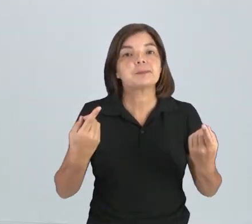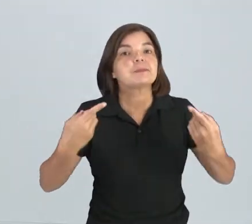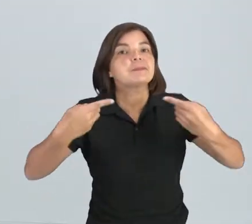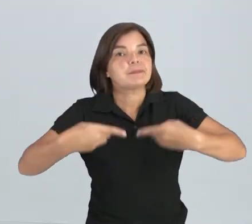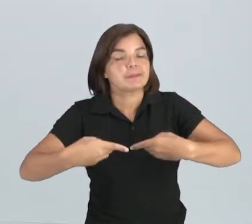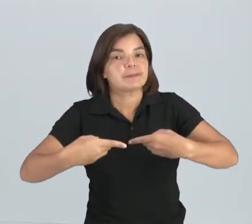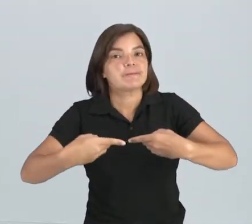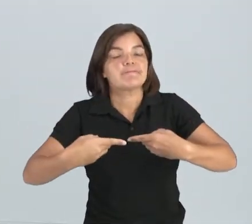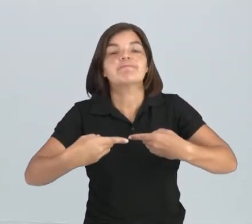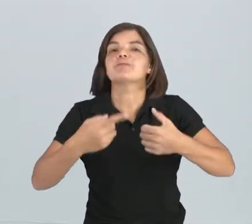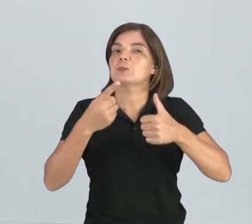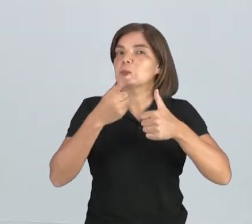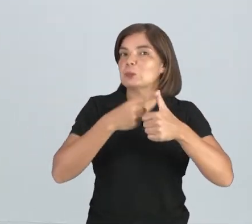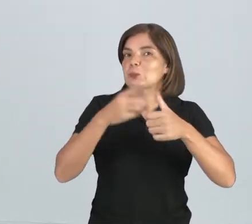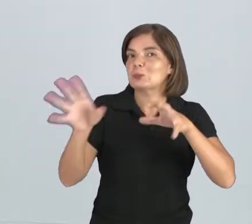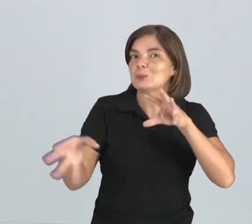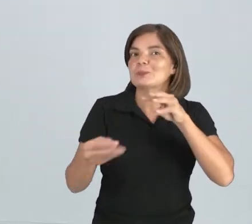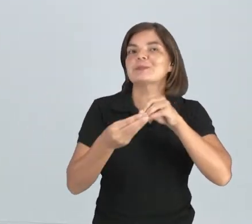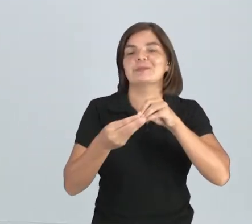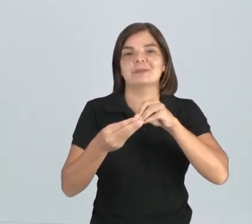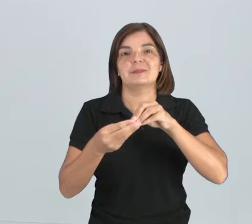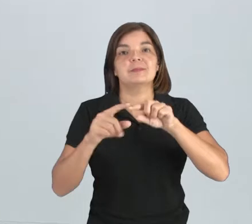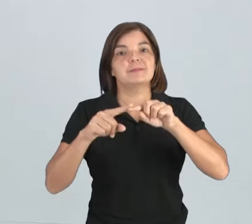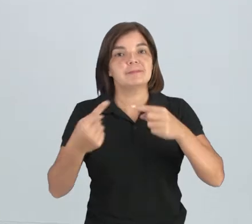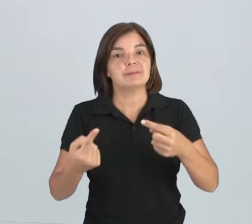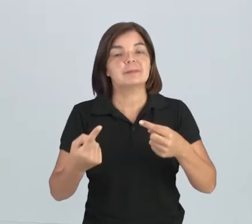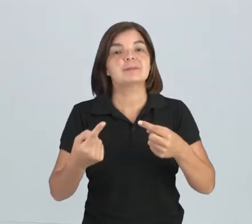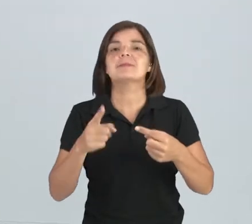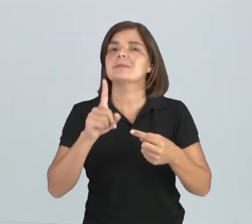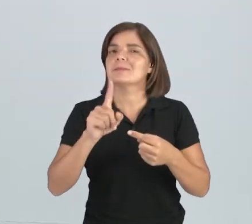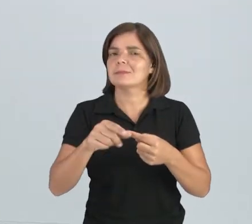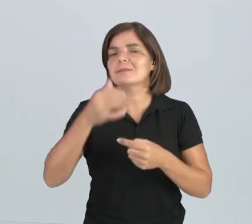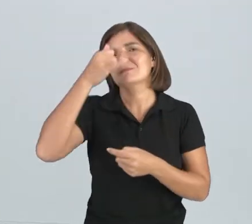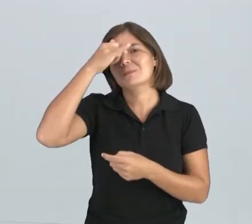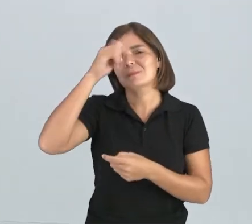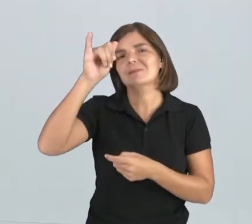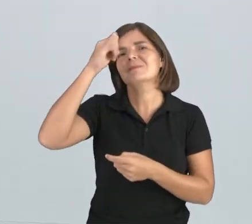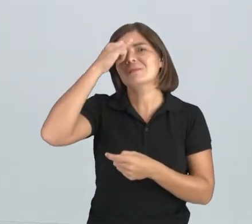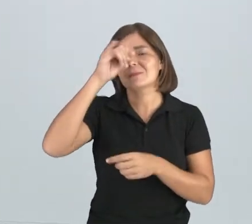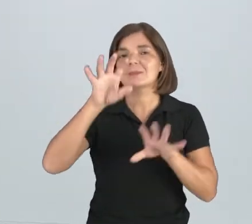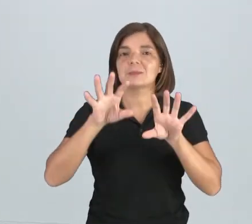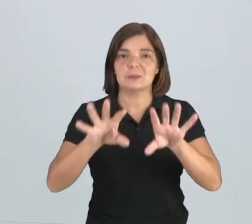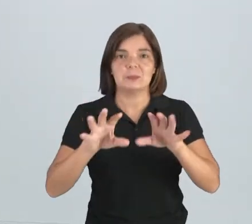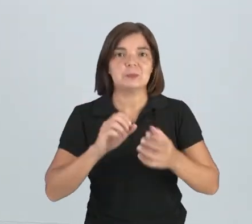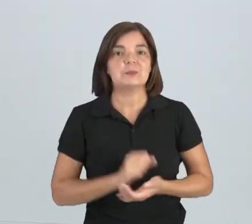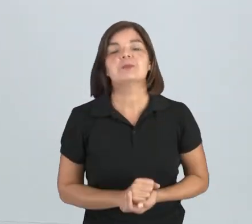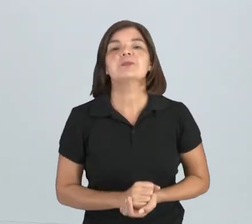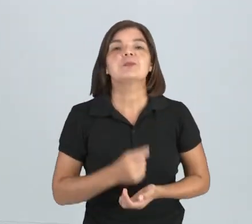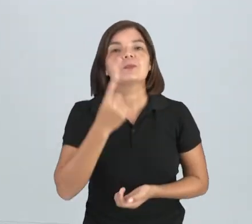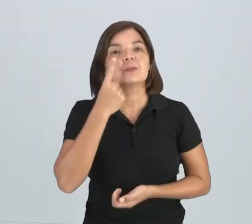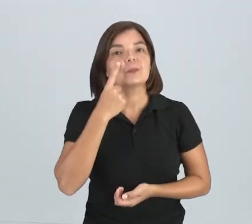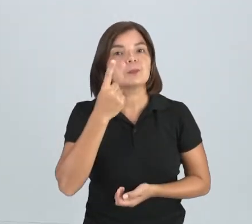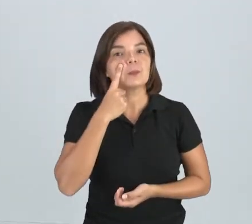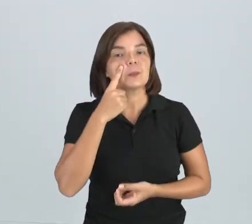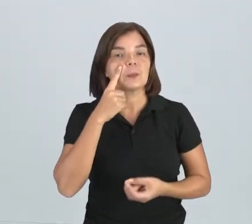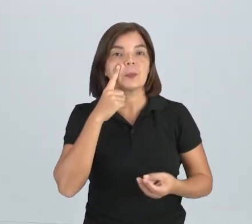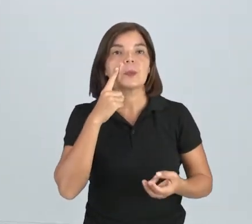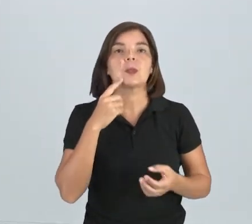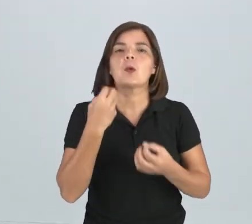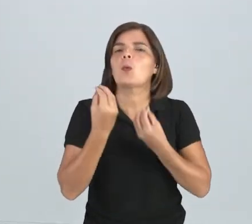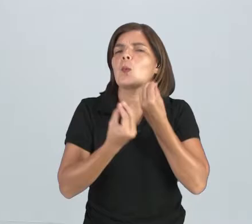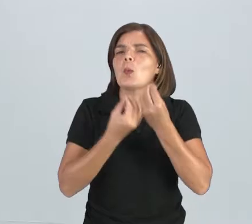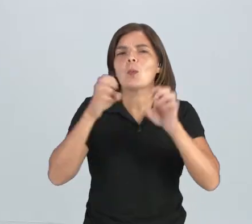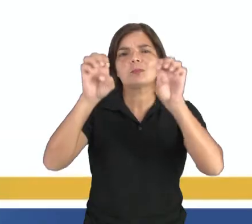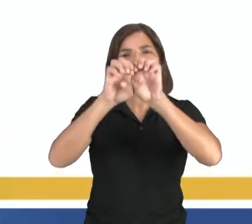contra-argumento enfatize o primeiro, tá bom? Mas é uma ideia nesse sentido. Vamos então para a parte da